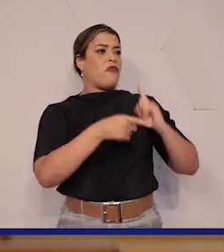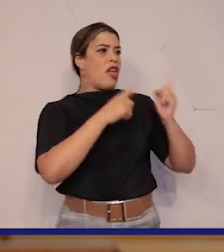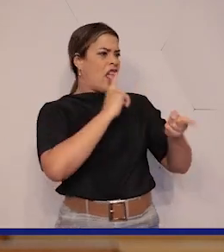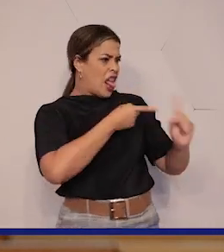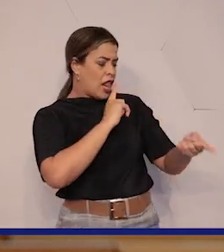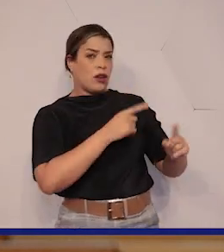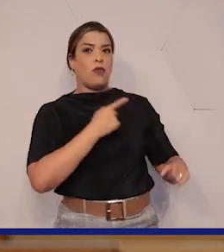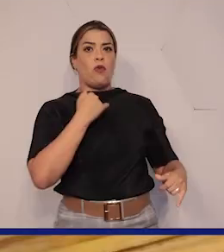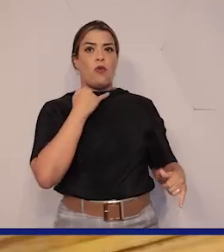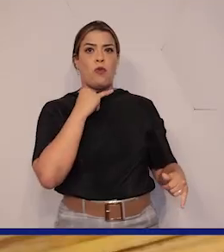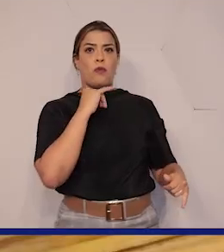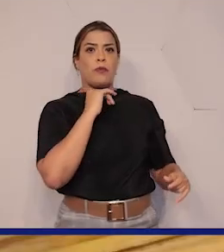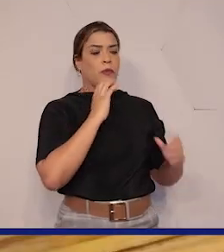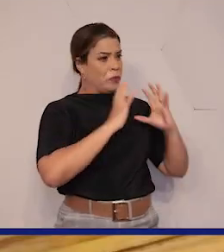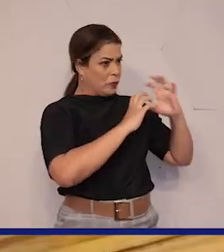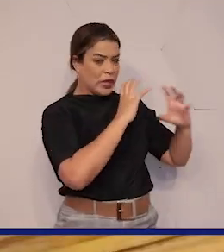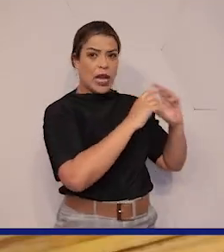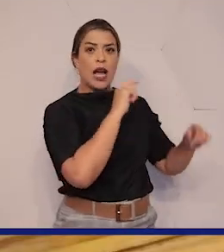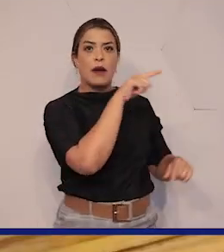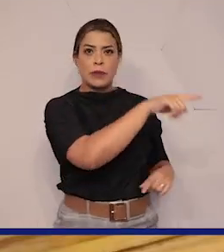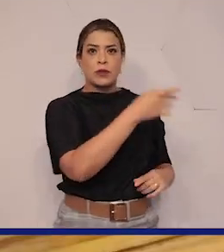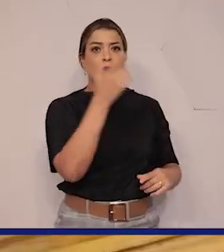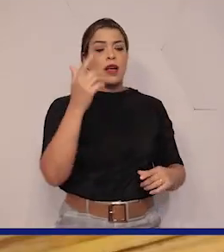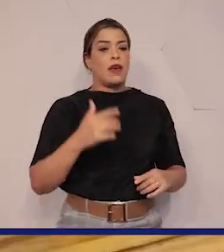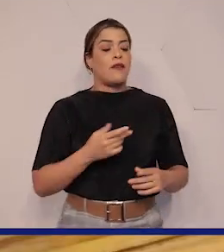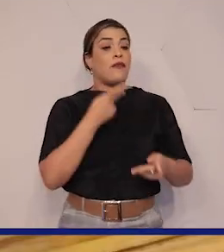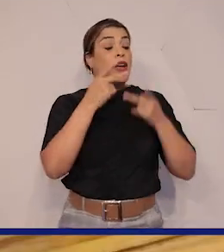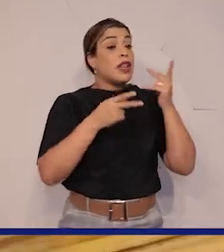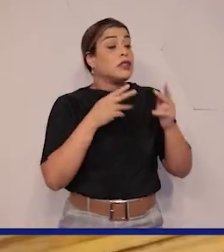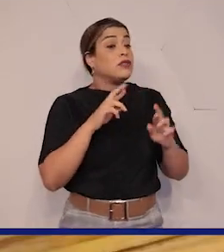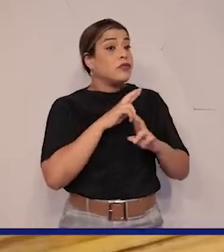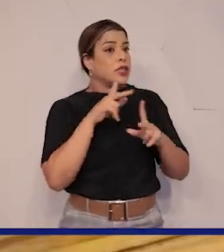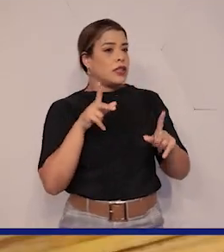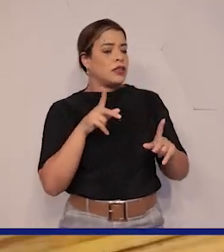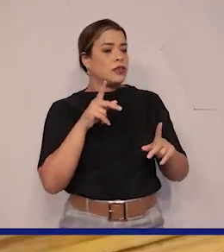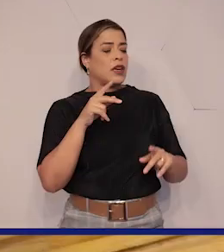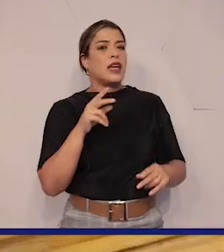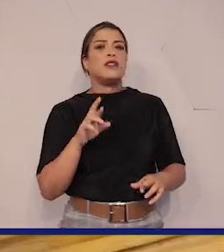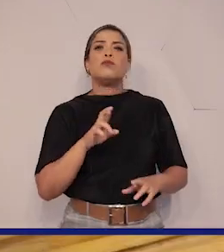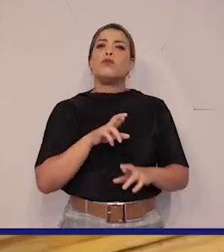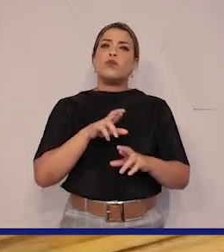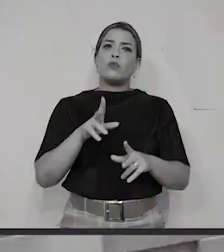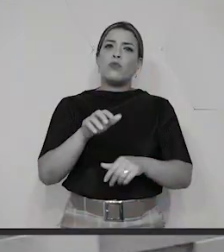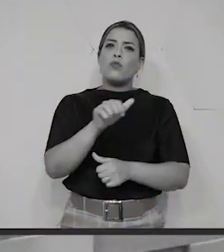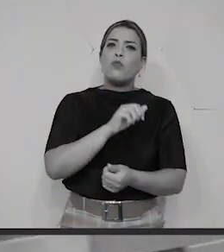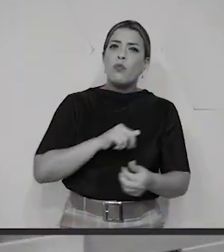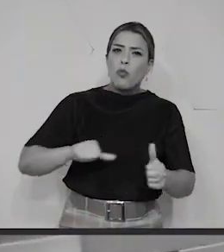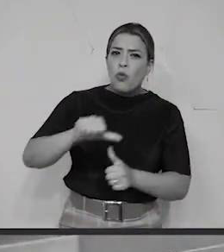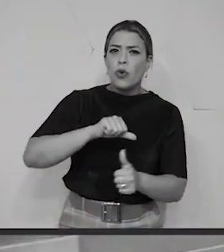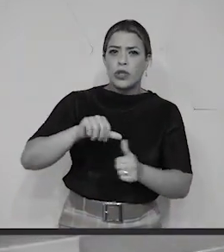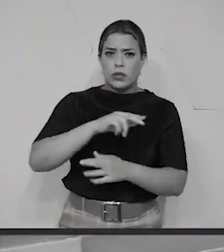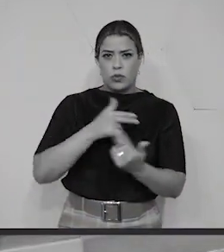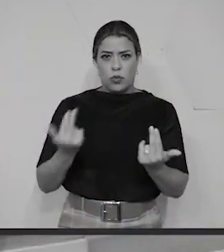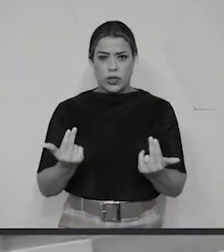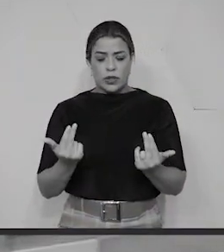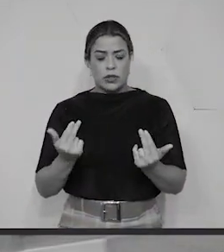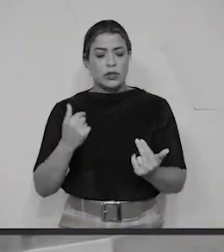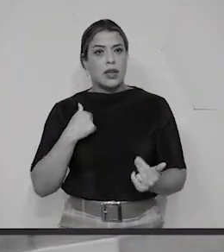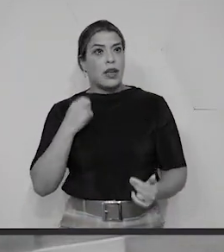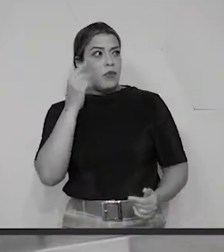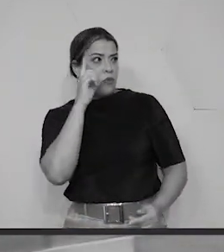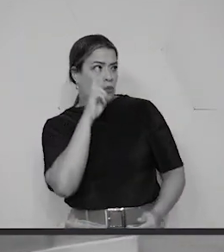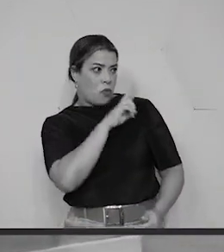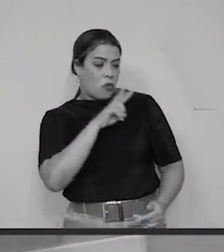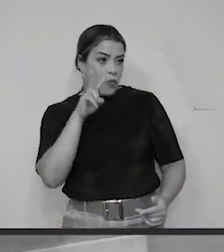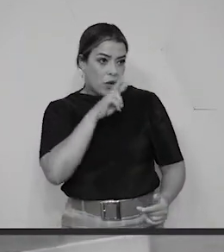injúria racial. Então as manifestações passaram a ser de outras formas. Aí já era o olhar, uma